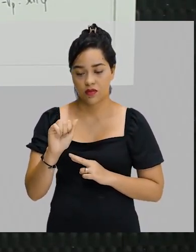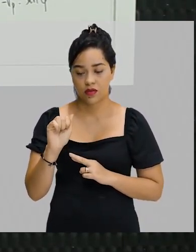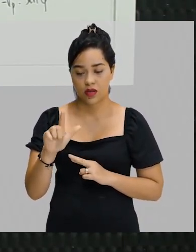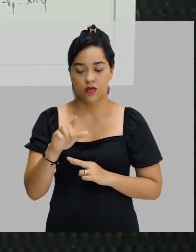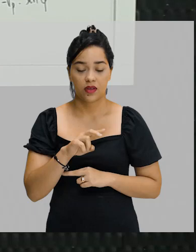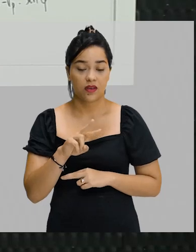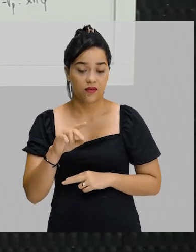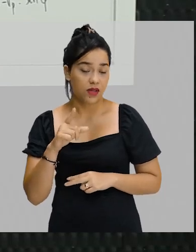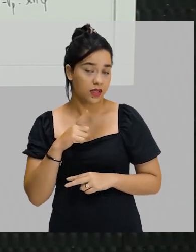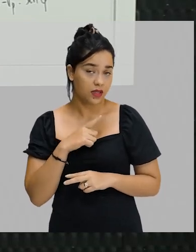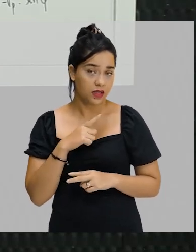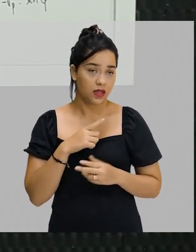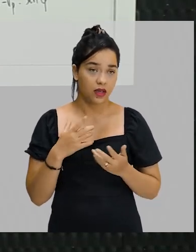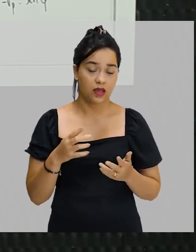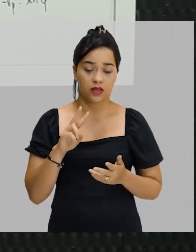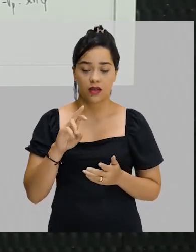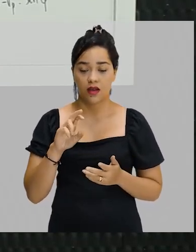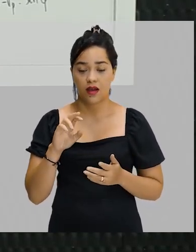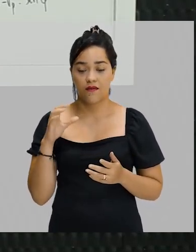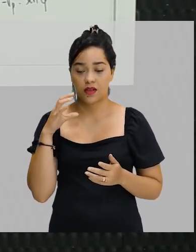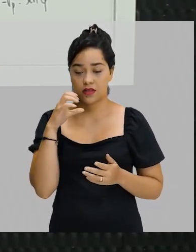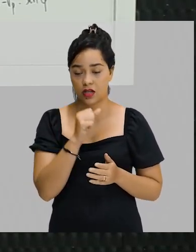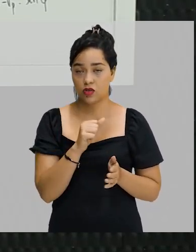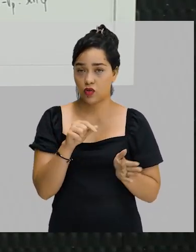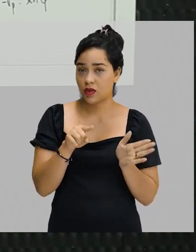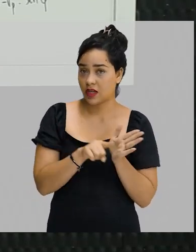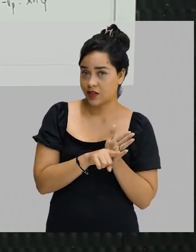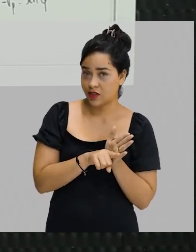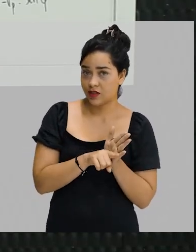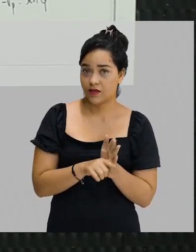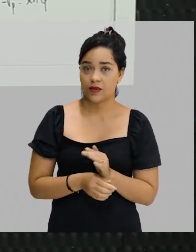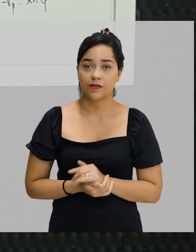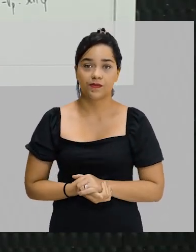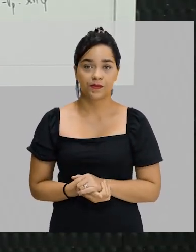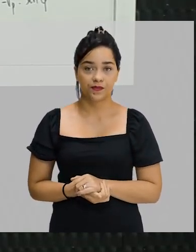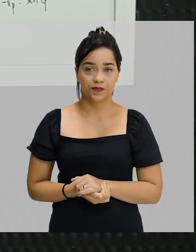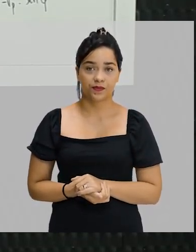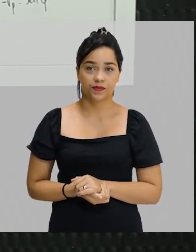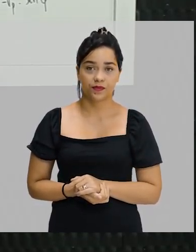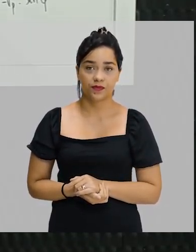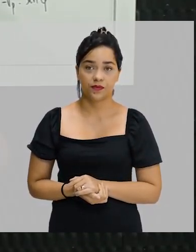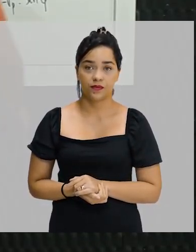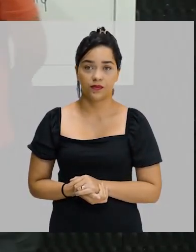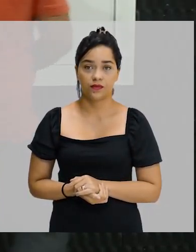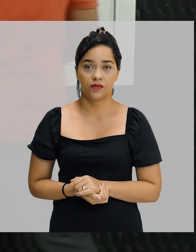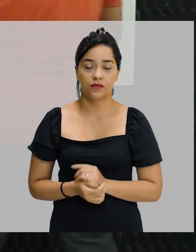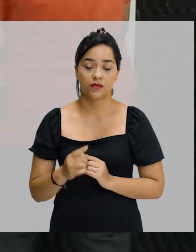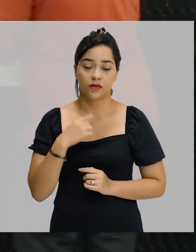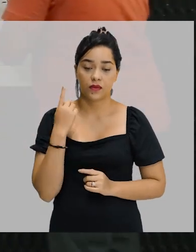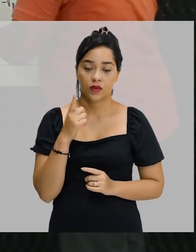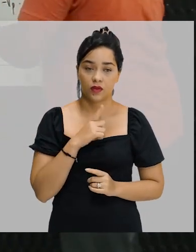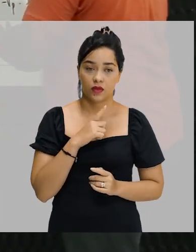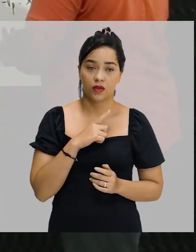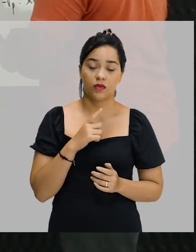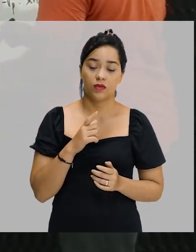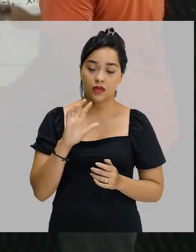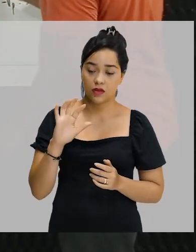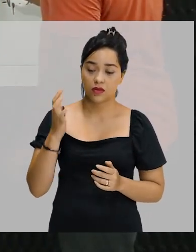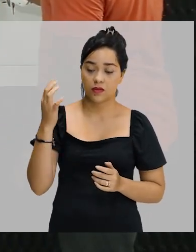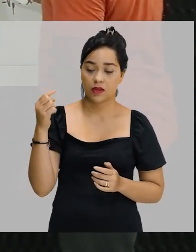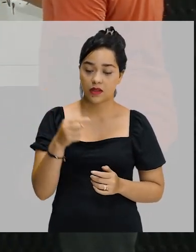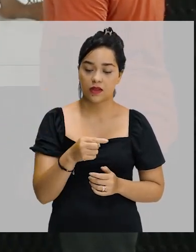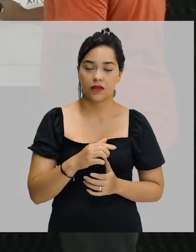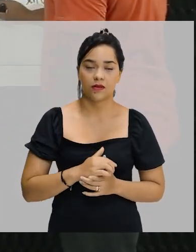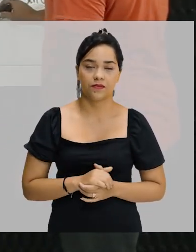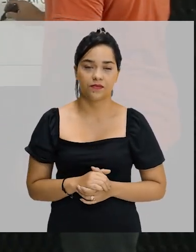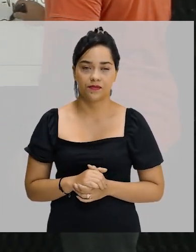me dar essa velocidade como negativa. Tá ok? Então, nós temos essa situação aqui, ó.